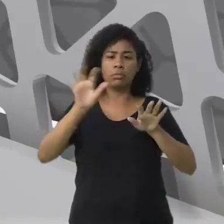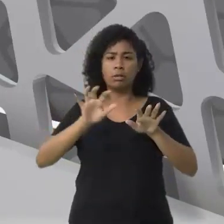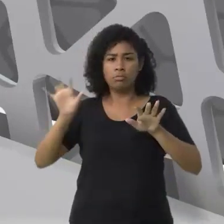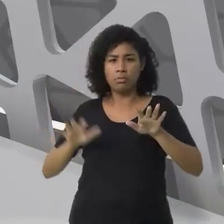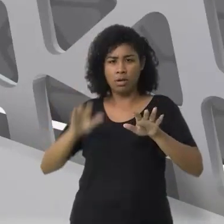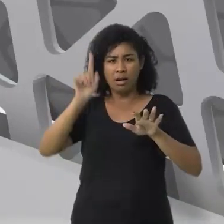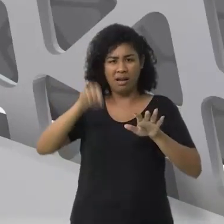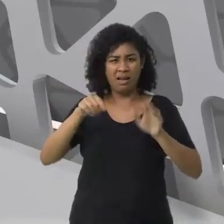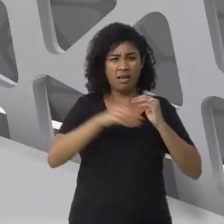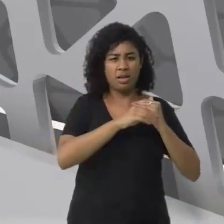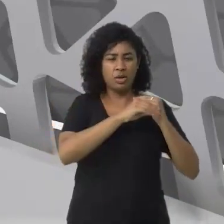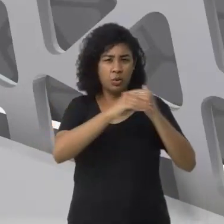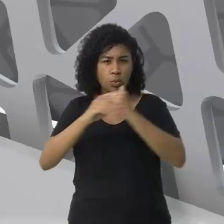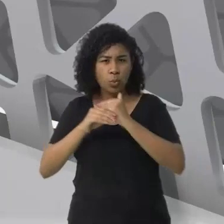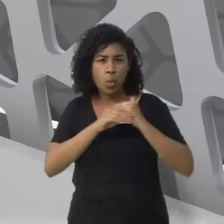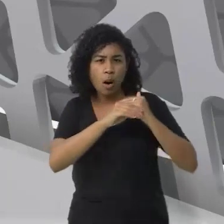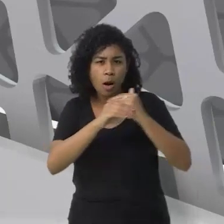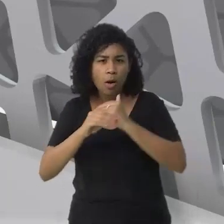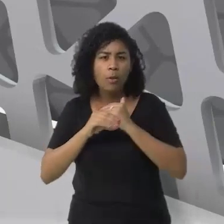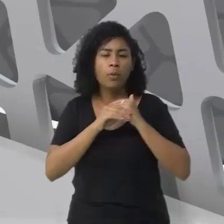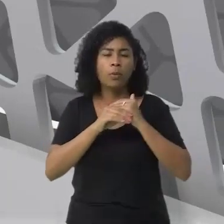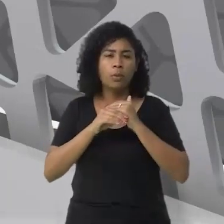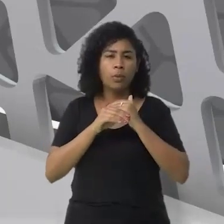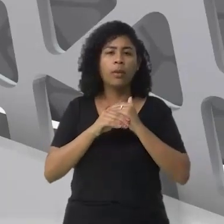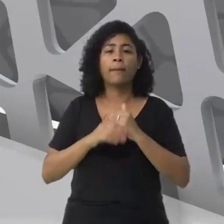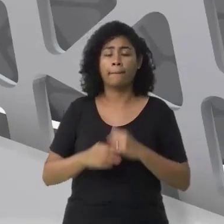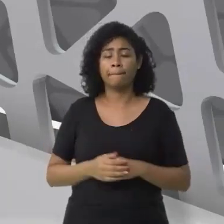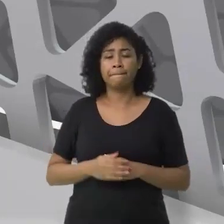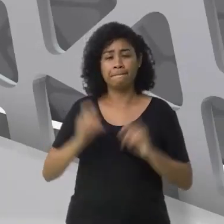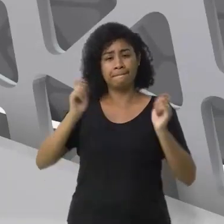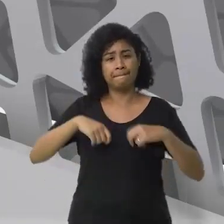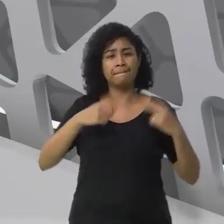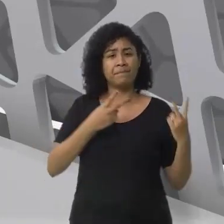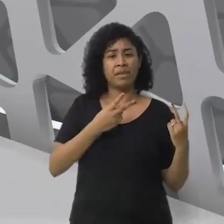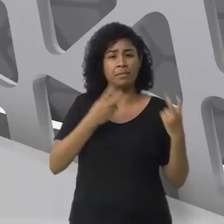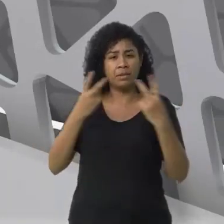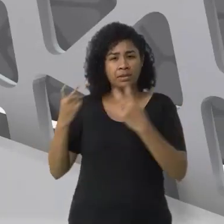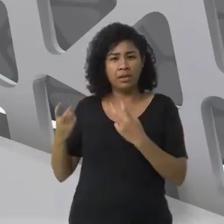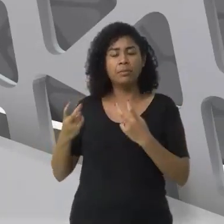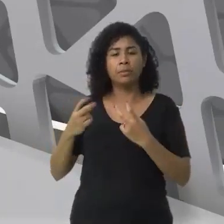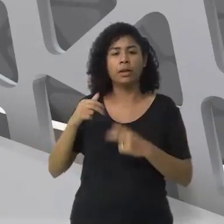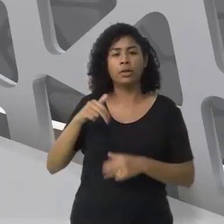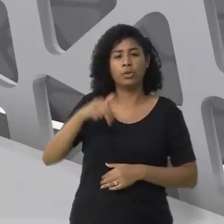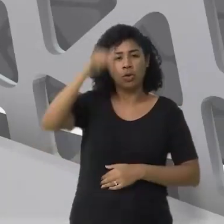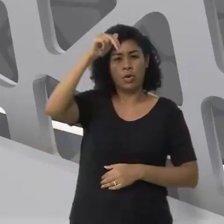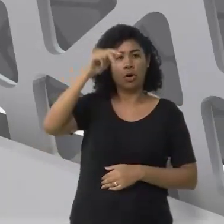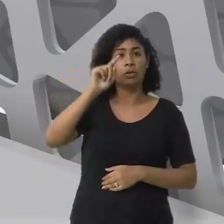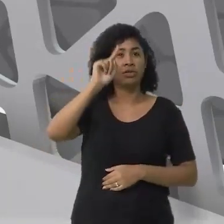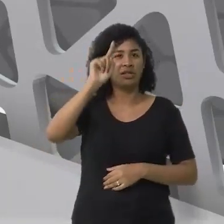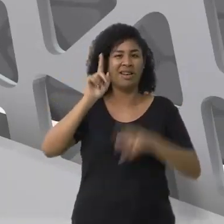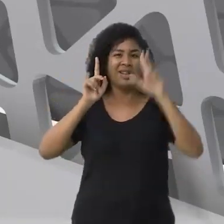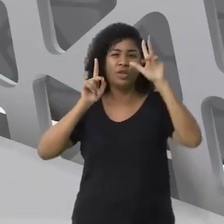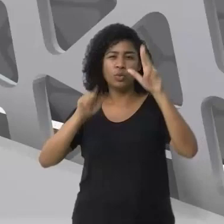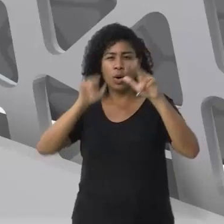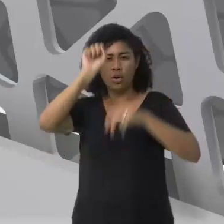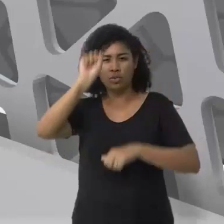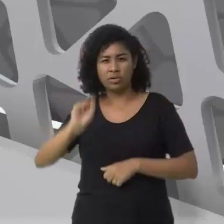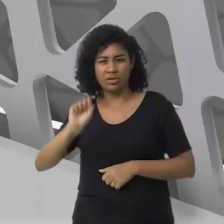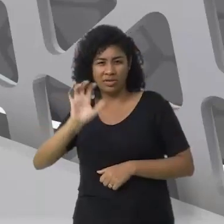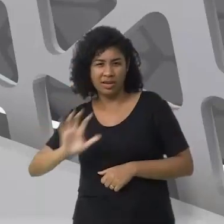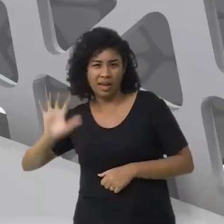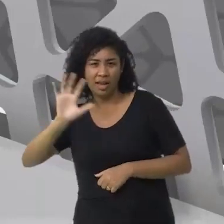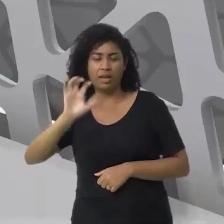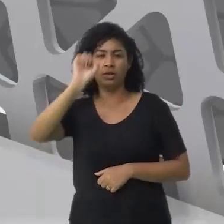forma igual, igual. A gente observa essa distribuição aqui na região norte, igual lá no Sudeste, no